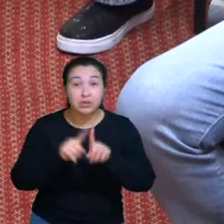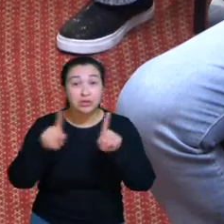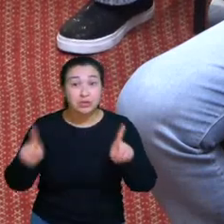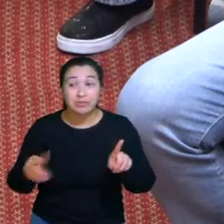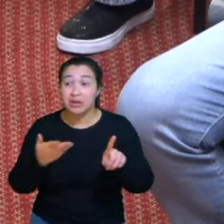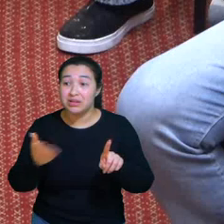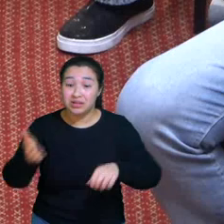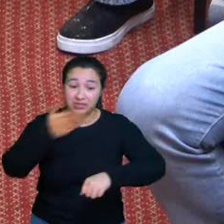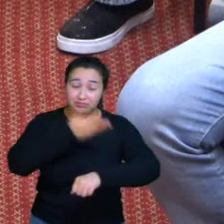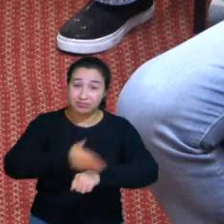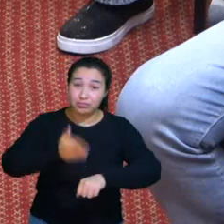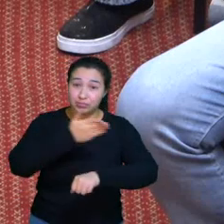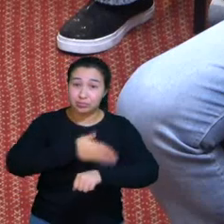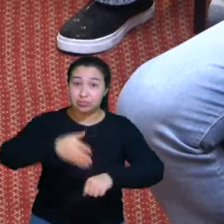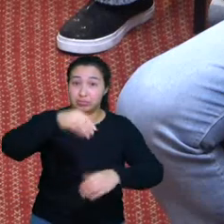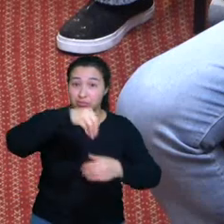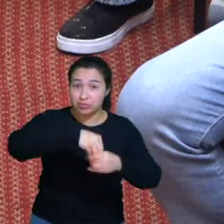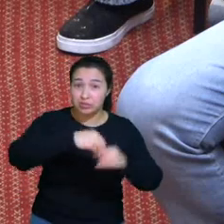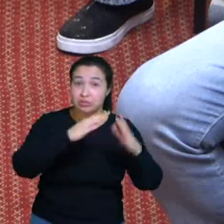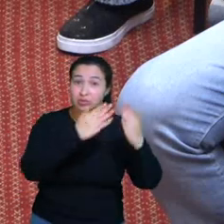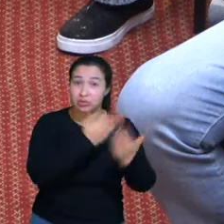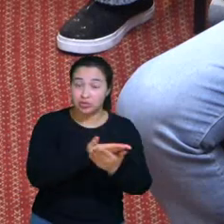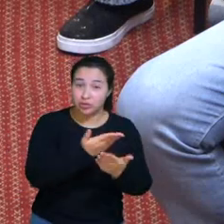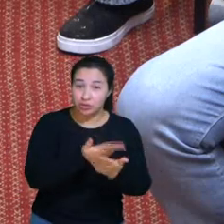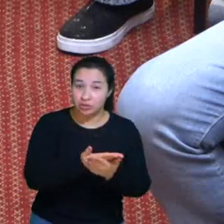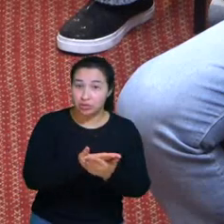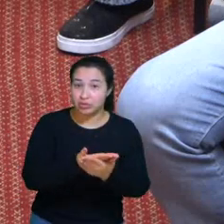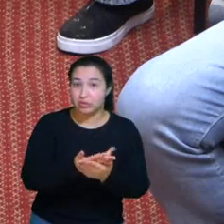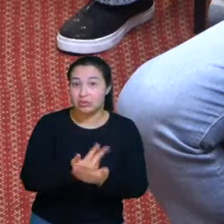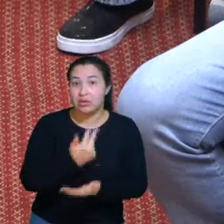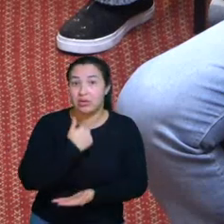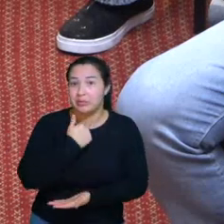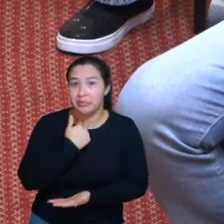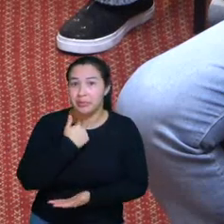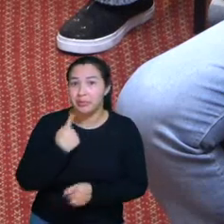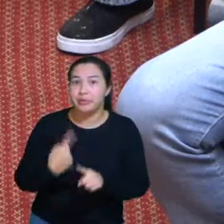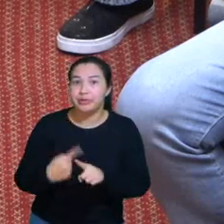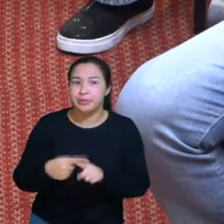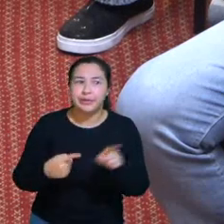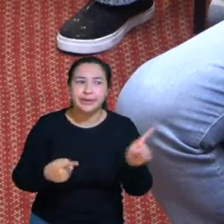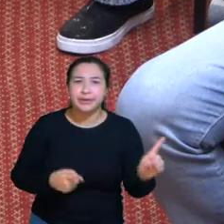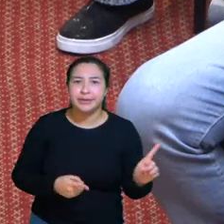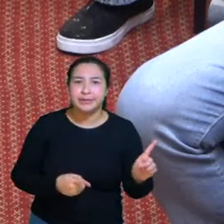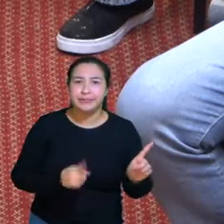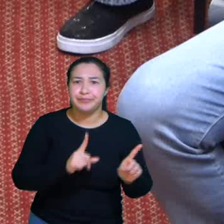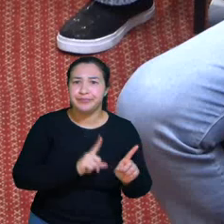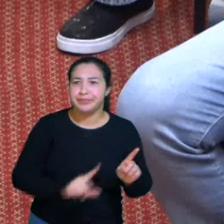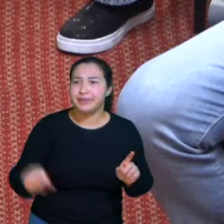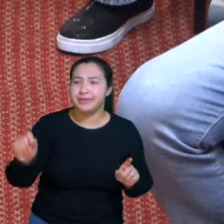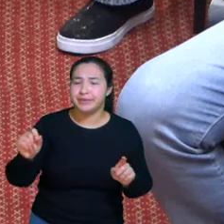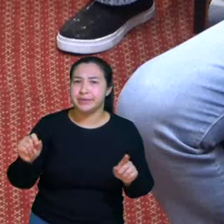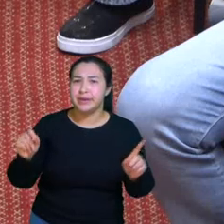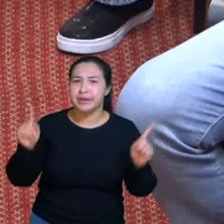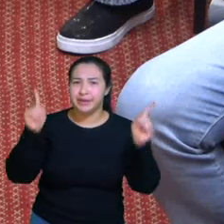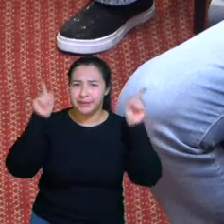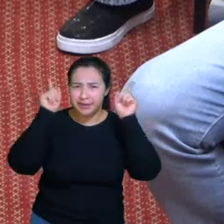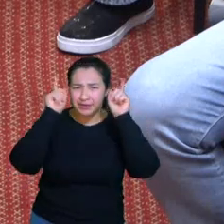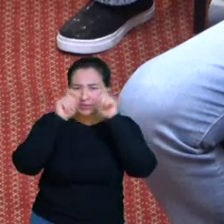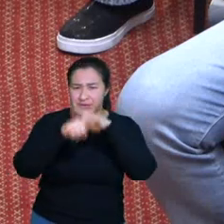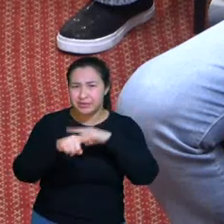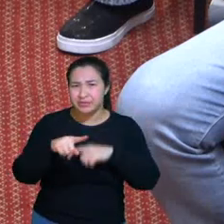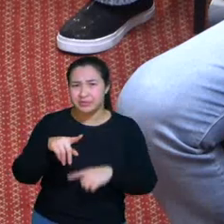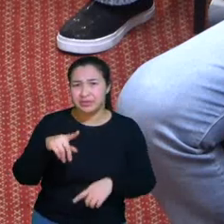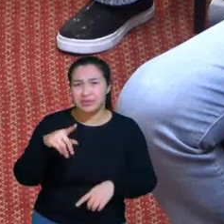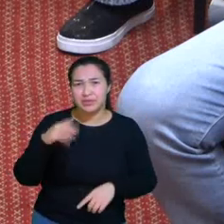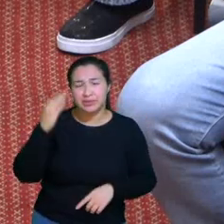na na escola não pode ser um professor porque vai sair um professor com um déficit muito grande no processo de